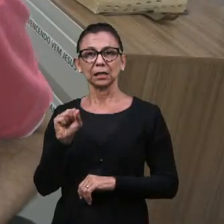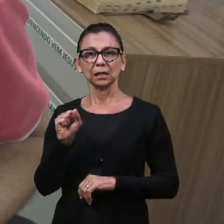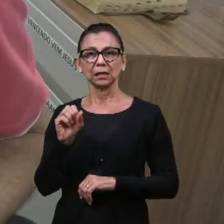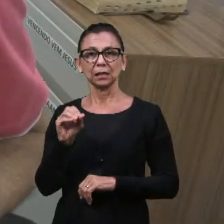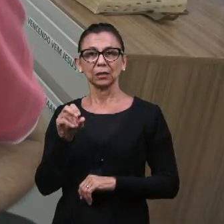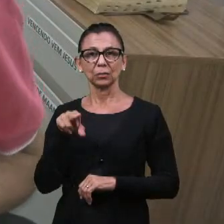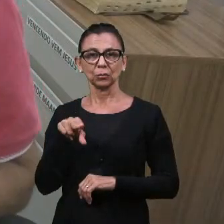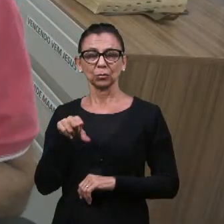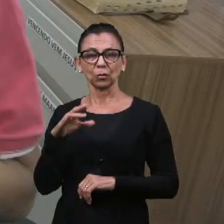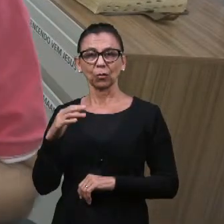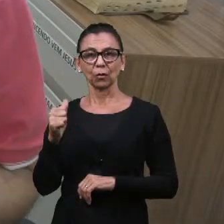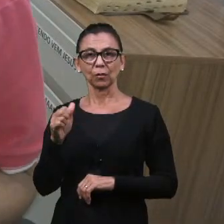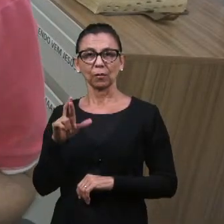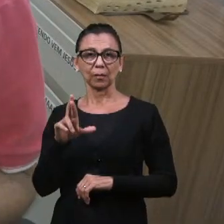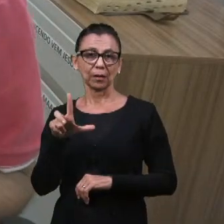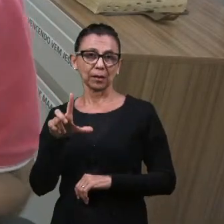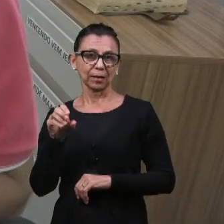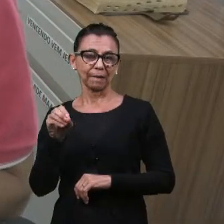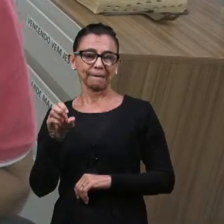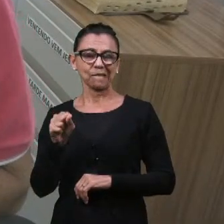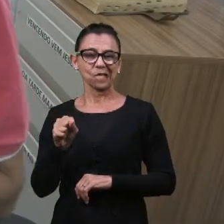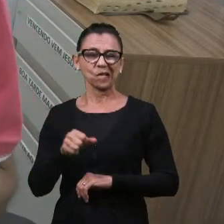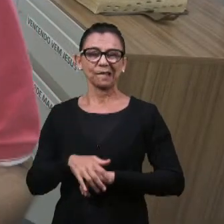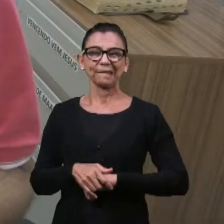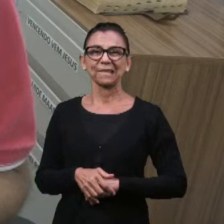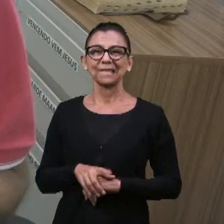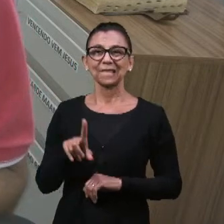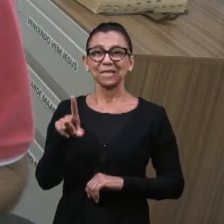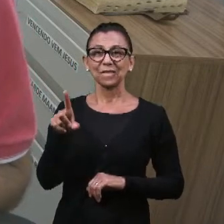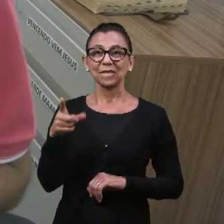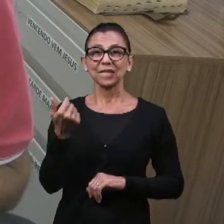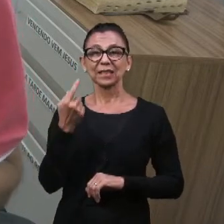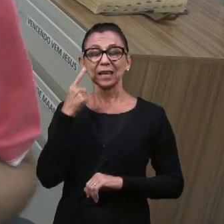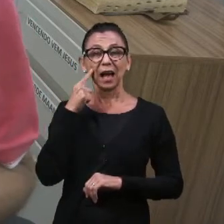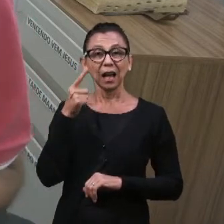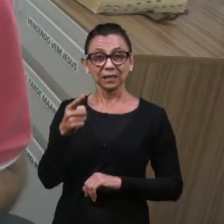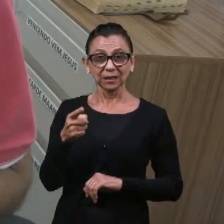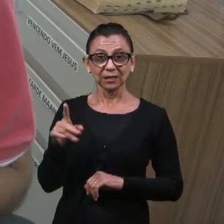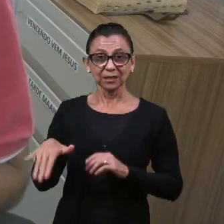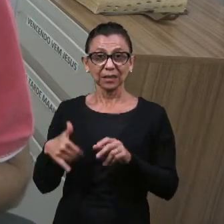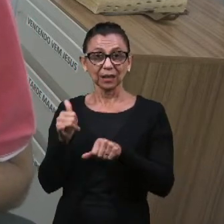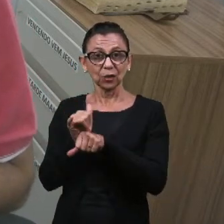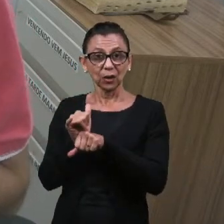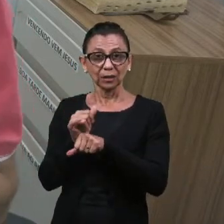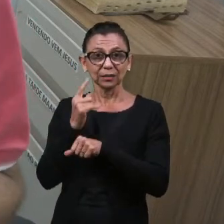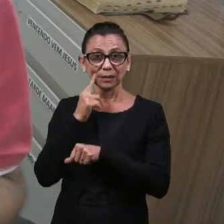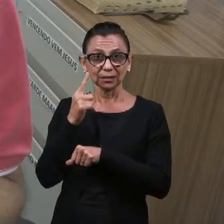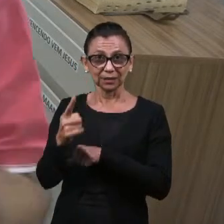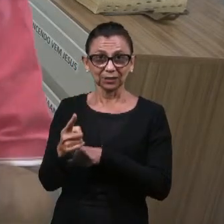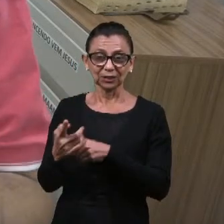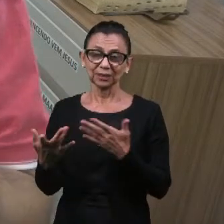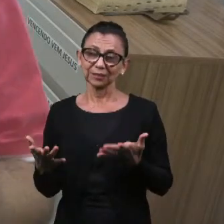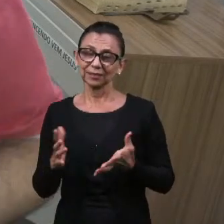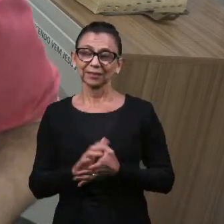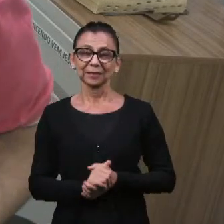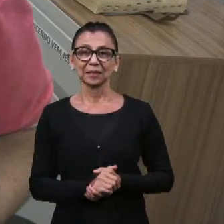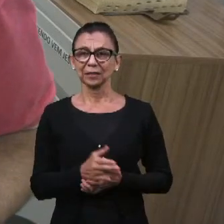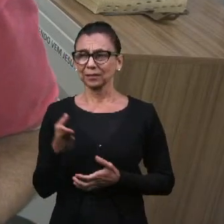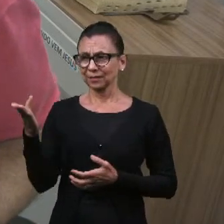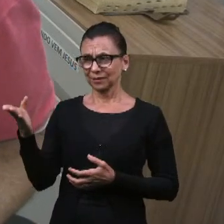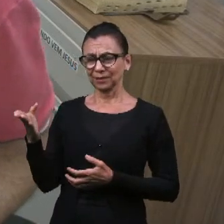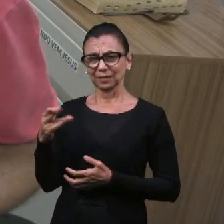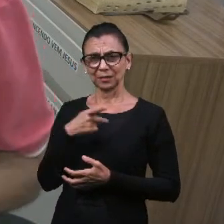você que sintonizou agora aí, eu sou no YouTube, você que ligou agora a Rádio Manaim. Quem é esse pastor? É o pastor